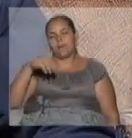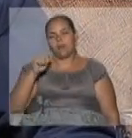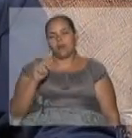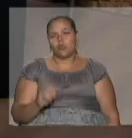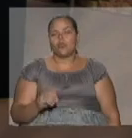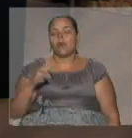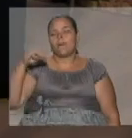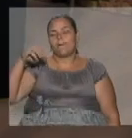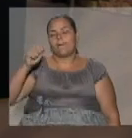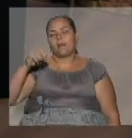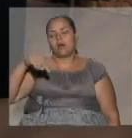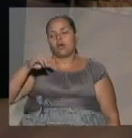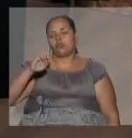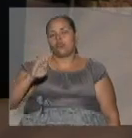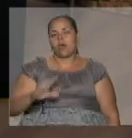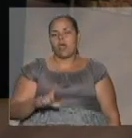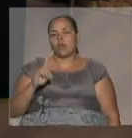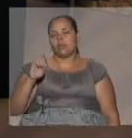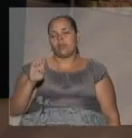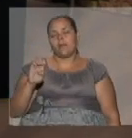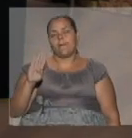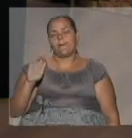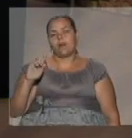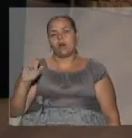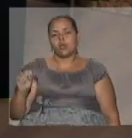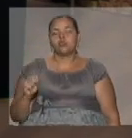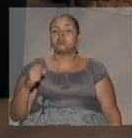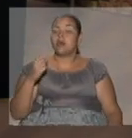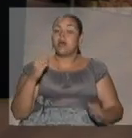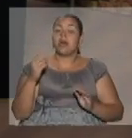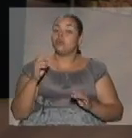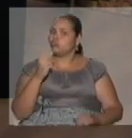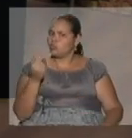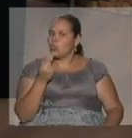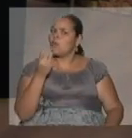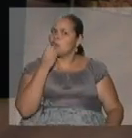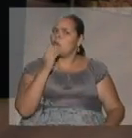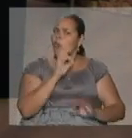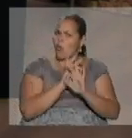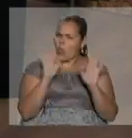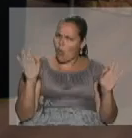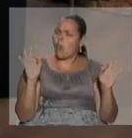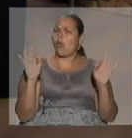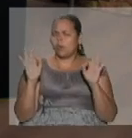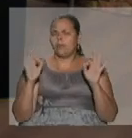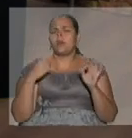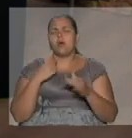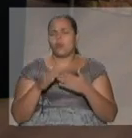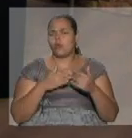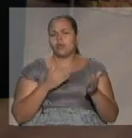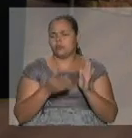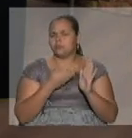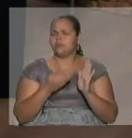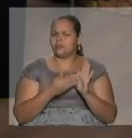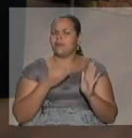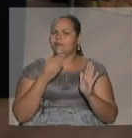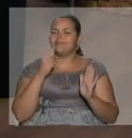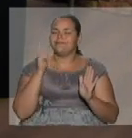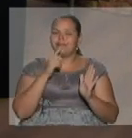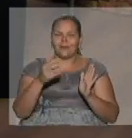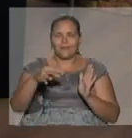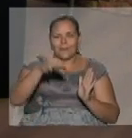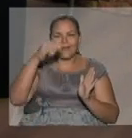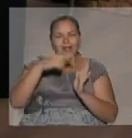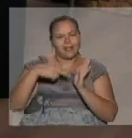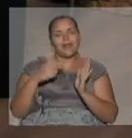Barros. Duas ótimas indicações. Qualquer um desses livro específico assim, eu não vou saber. Mas qualquer um deles que pegar tá bem perto, não é isso?